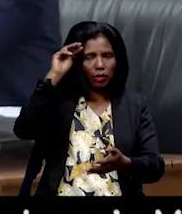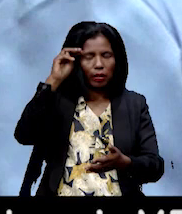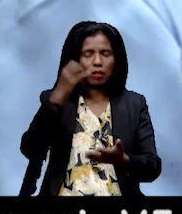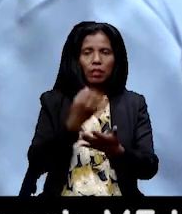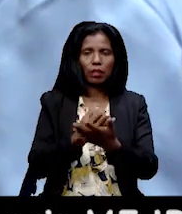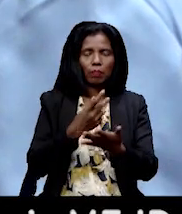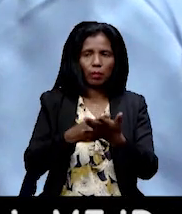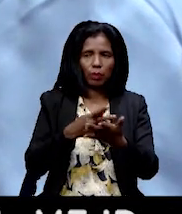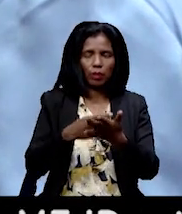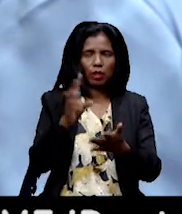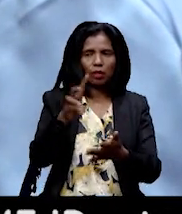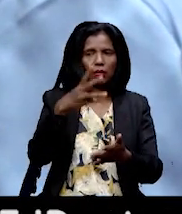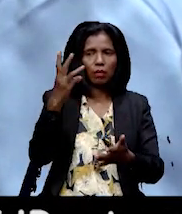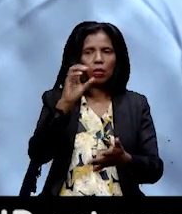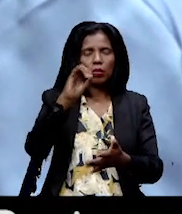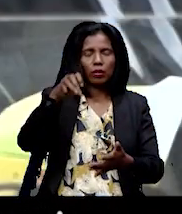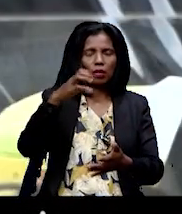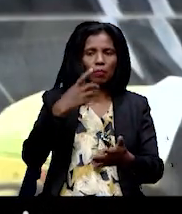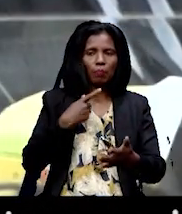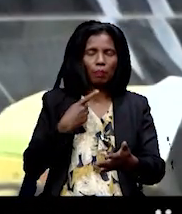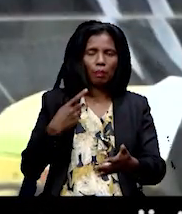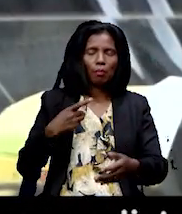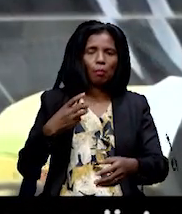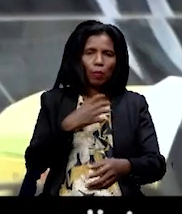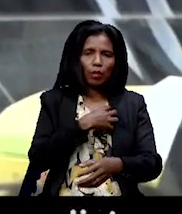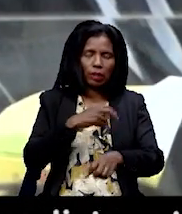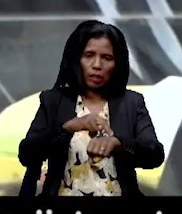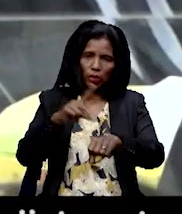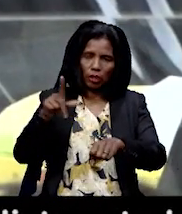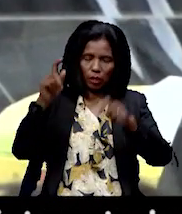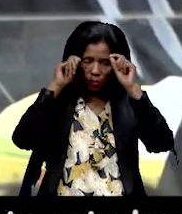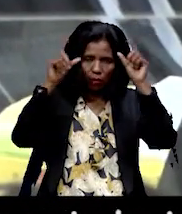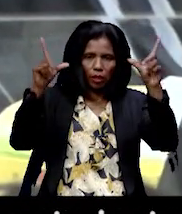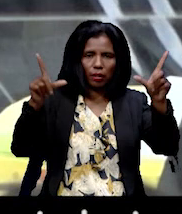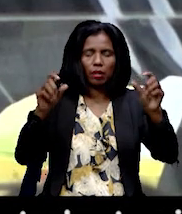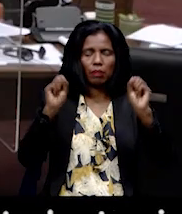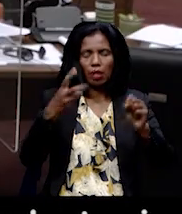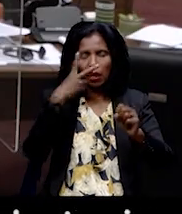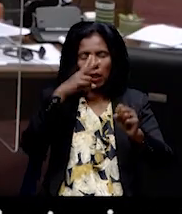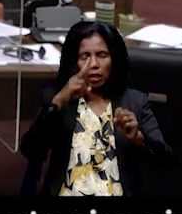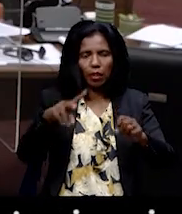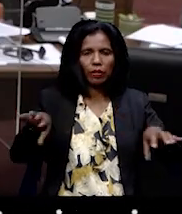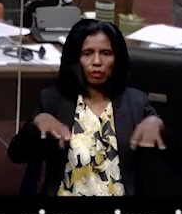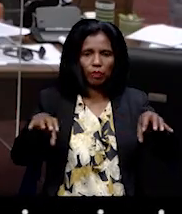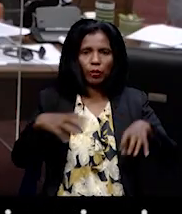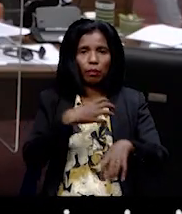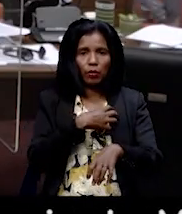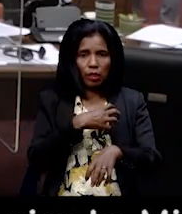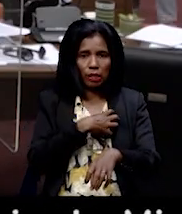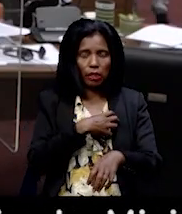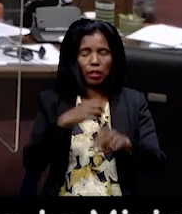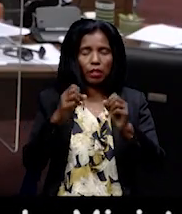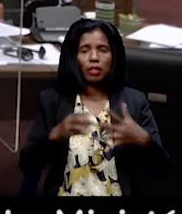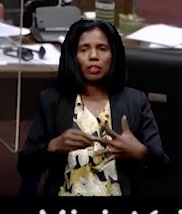Sanulo Resignen para orçamento Polícia Nacional Timor-Leste, a tubela responde condição situação serviço penitelinian,